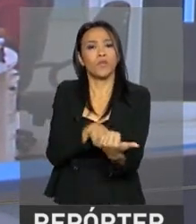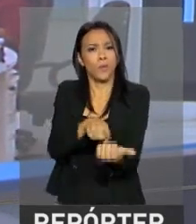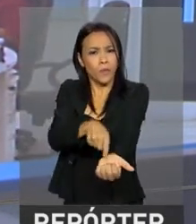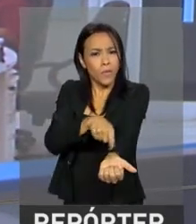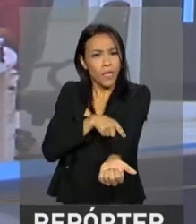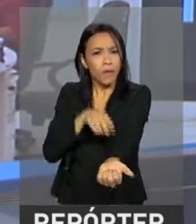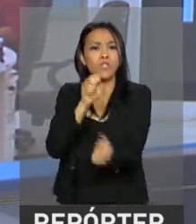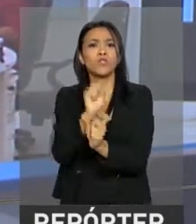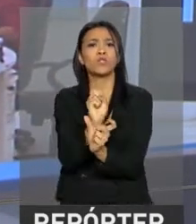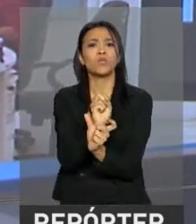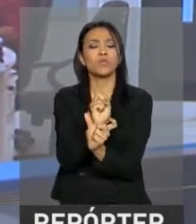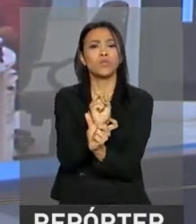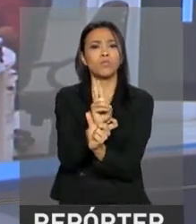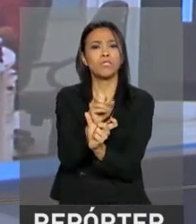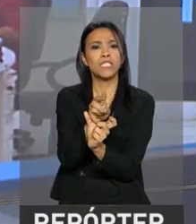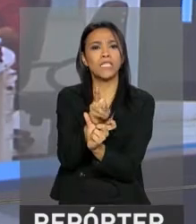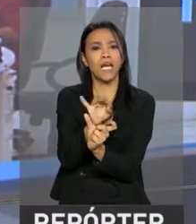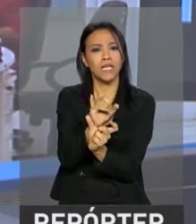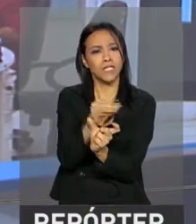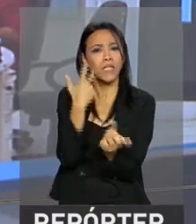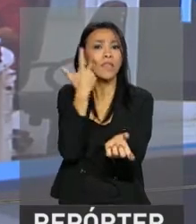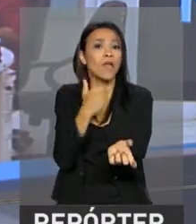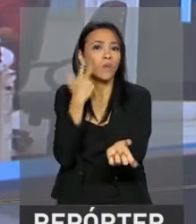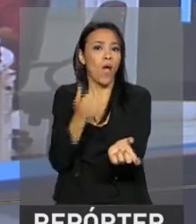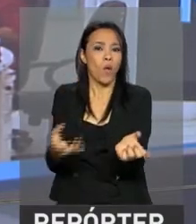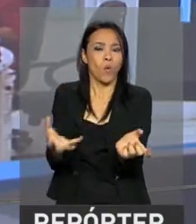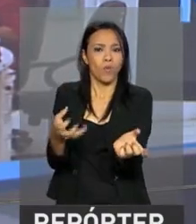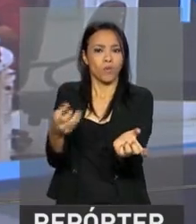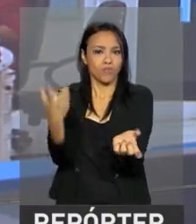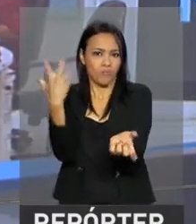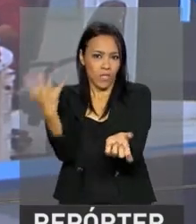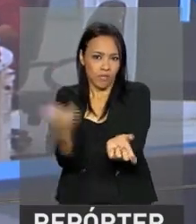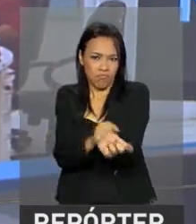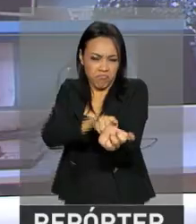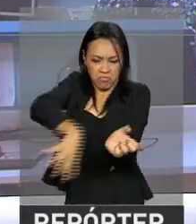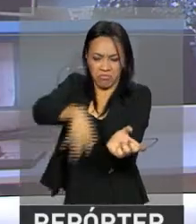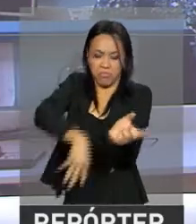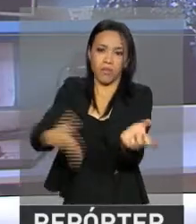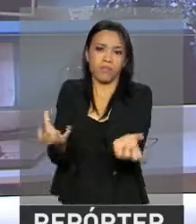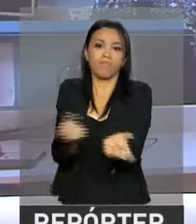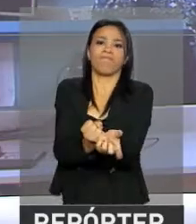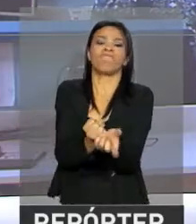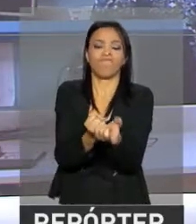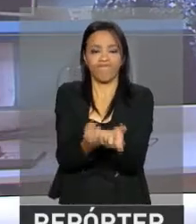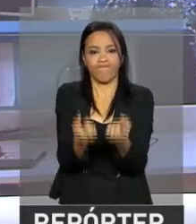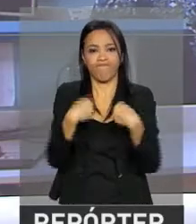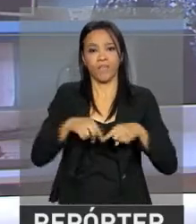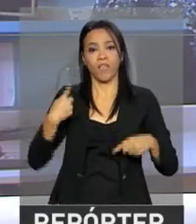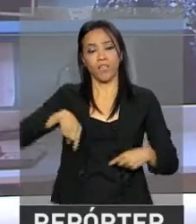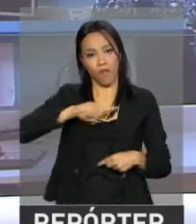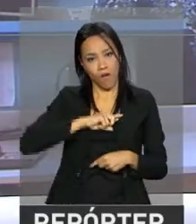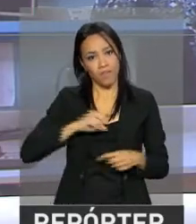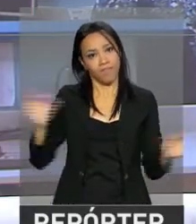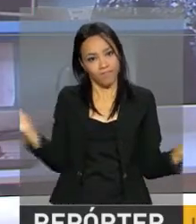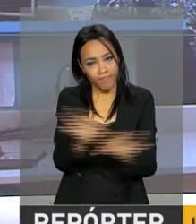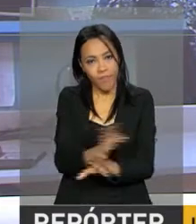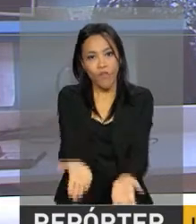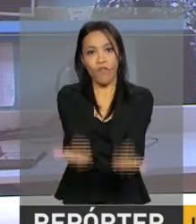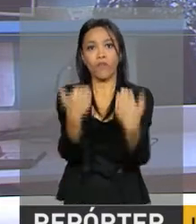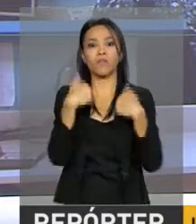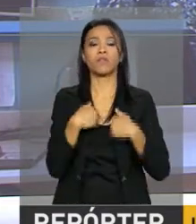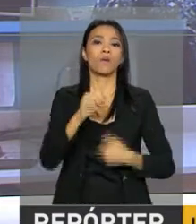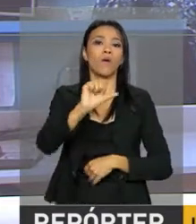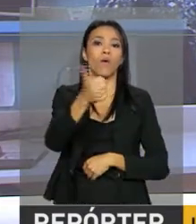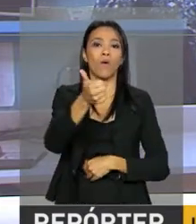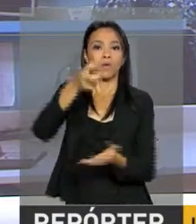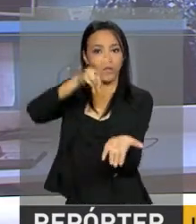é responsável por estancar naturalmente as hemorragias. E nós ficamos por aqui, voltamos às 11 da